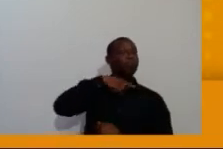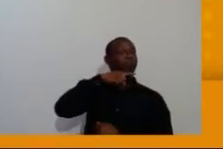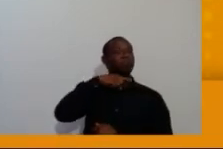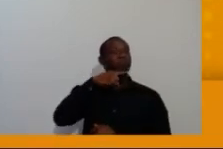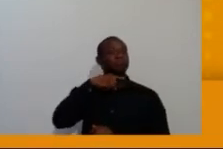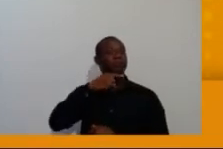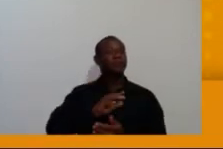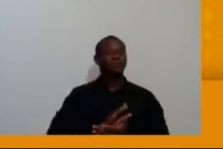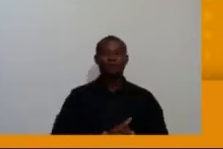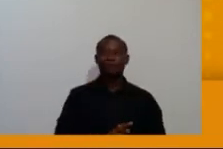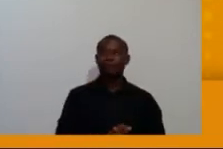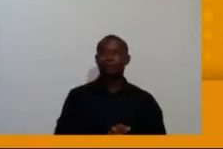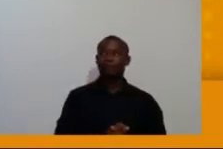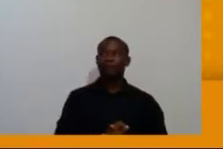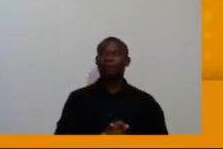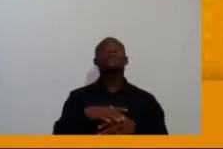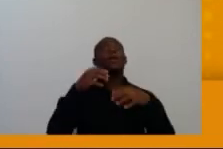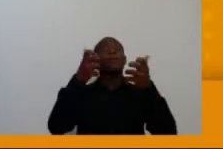Bem,